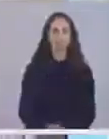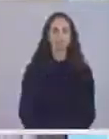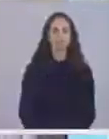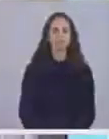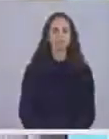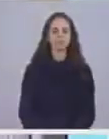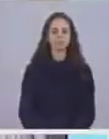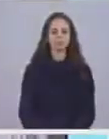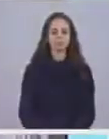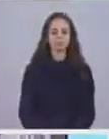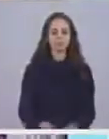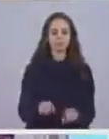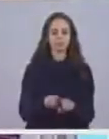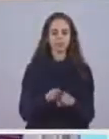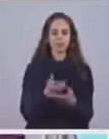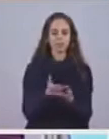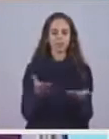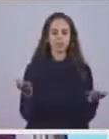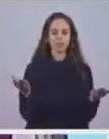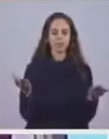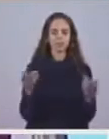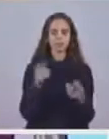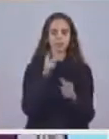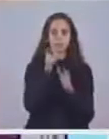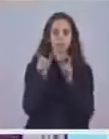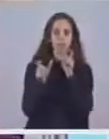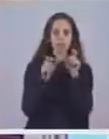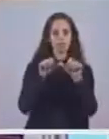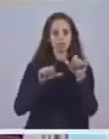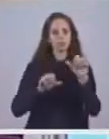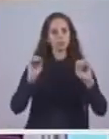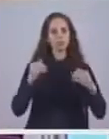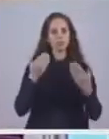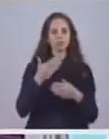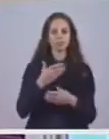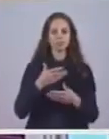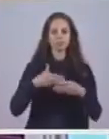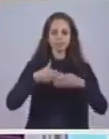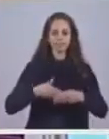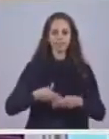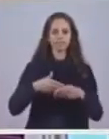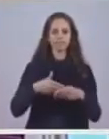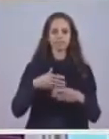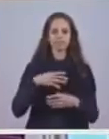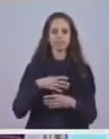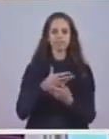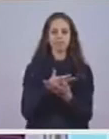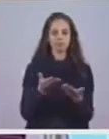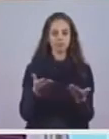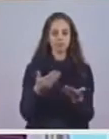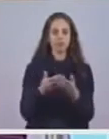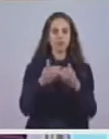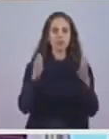de Cristo. Caros irmãos, estas palavras iniciais de saudação querem sê-lo